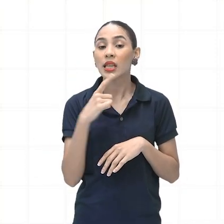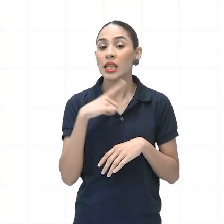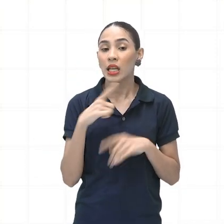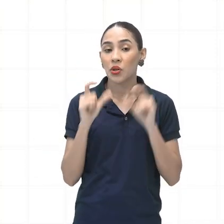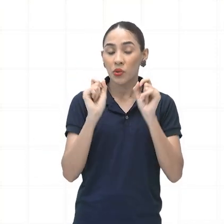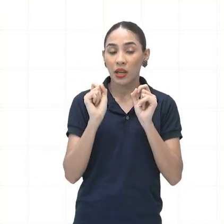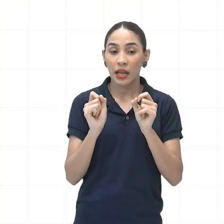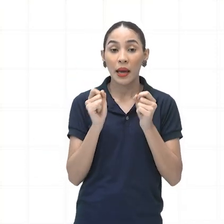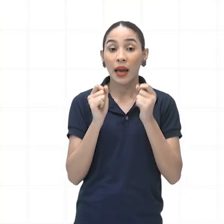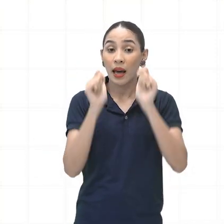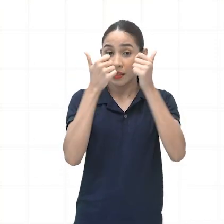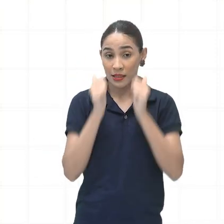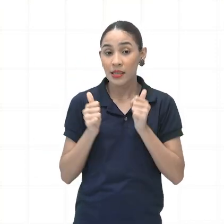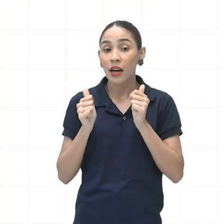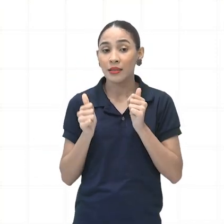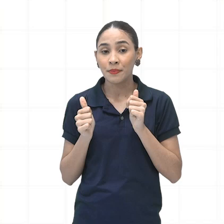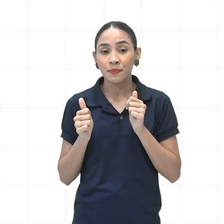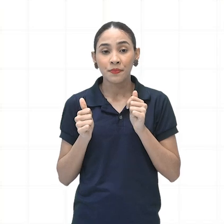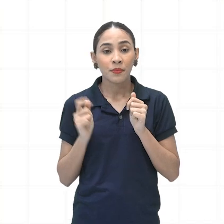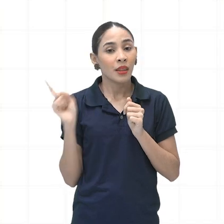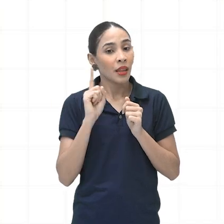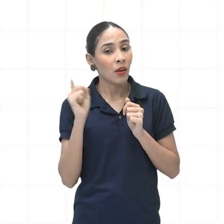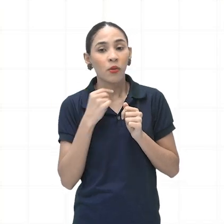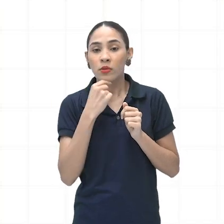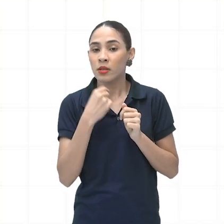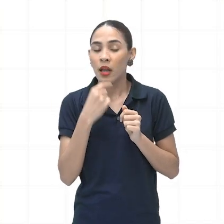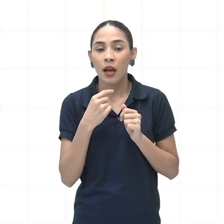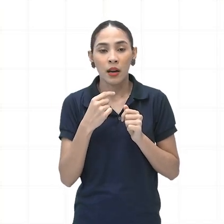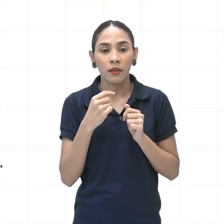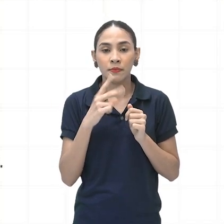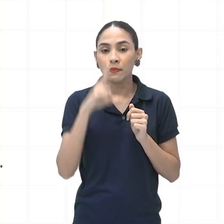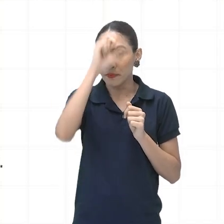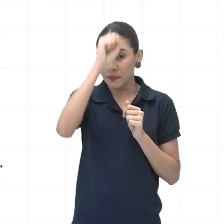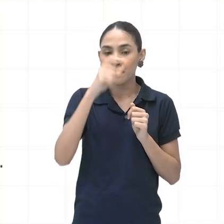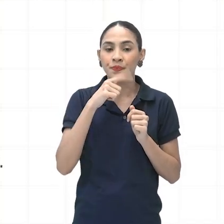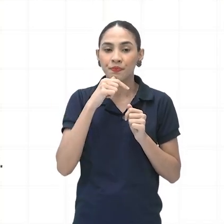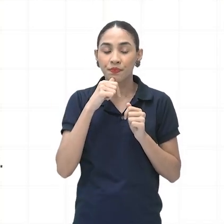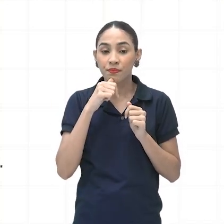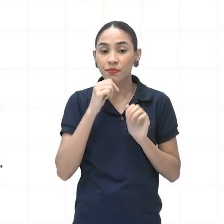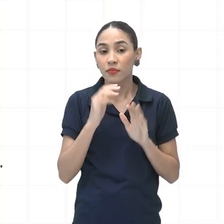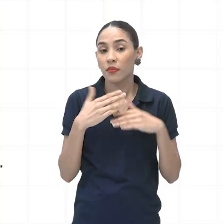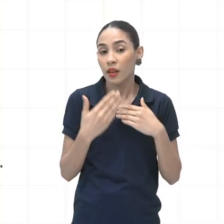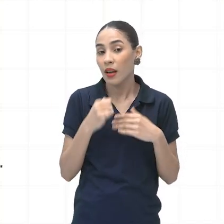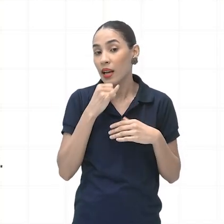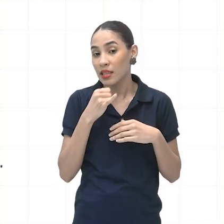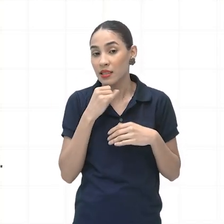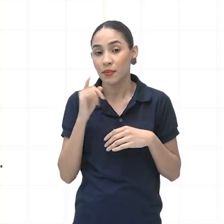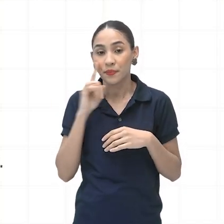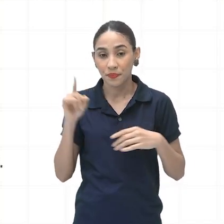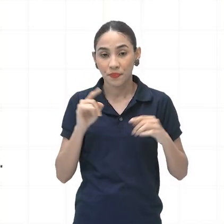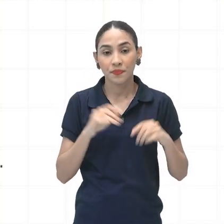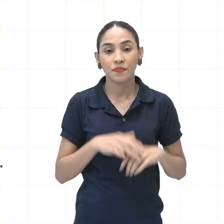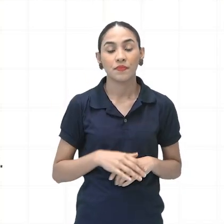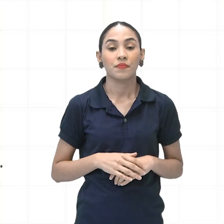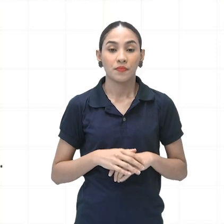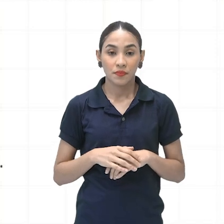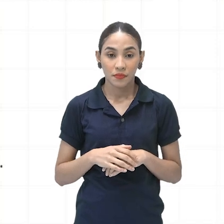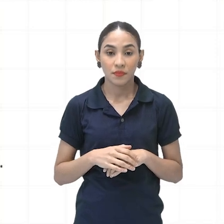aí essa observação aqui, que ele não considera a correnteza da água. Como se não tivesse correnteza